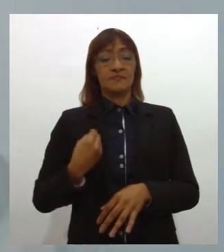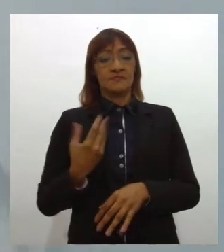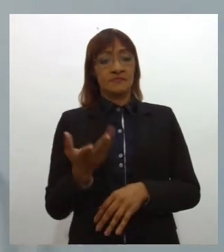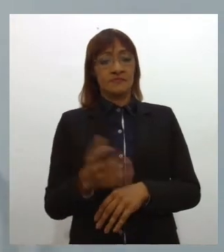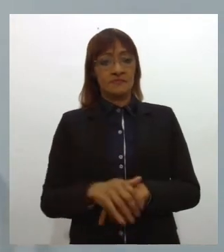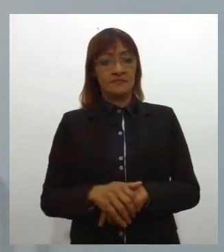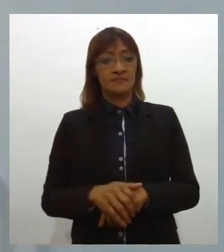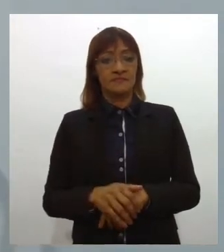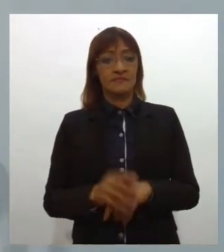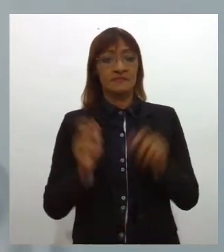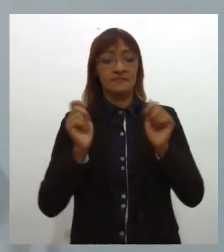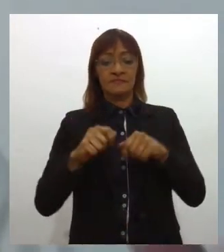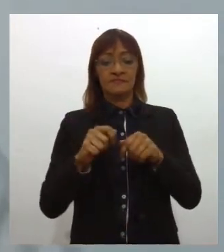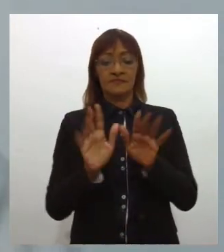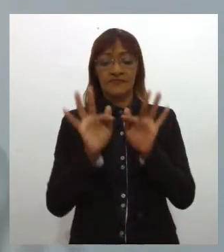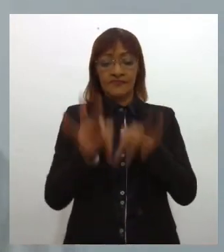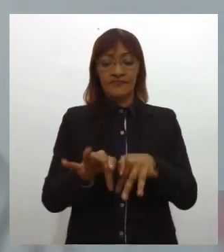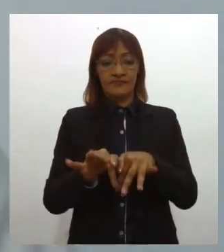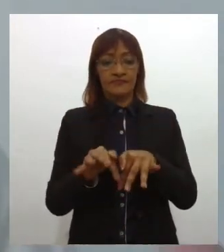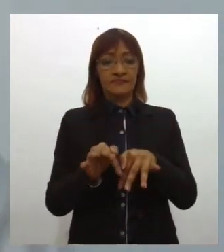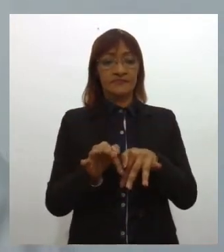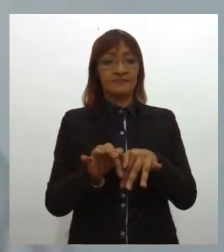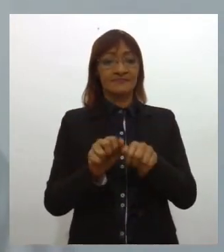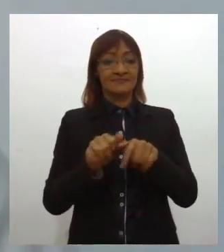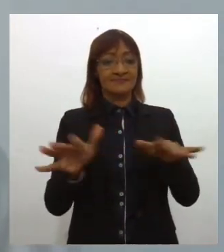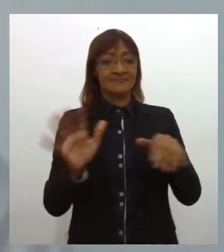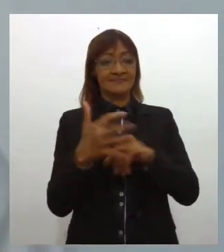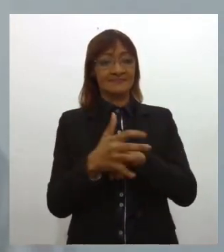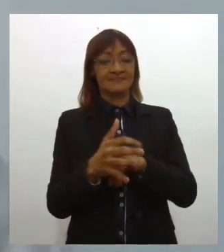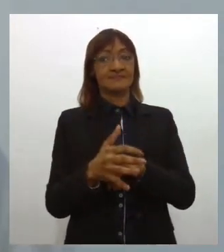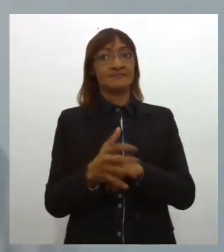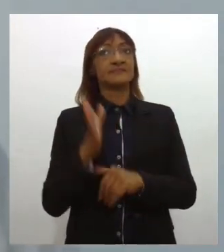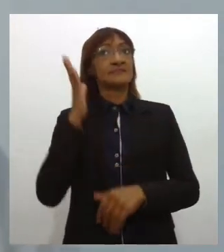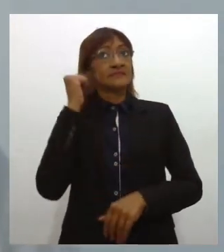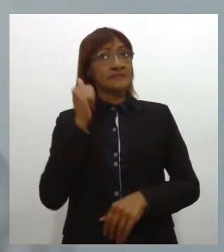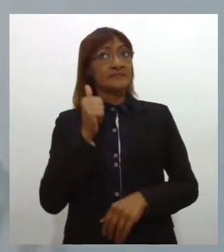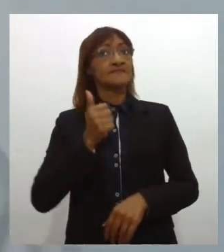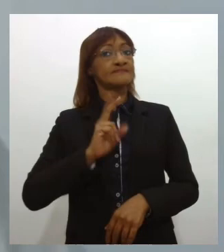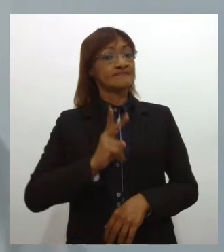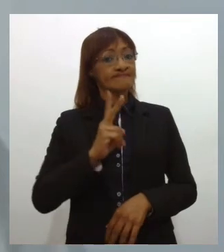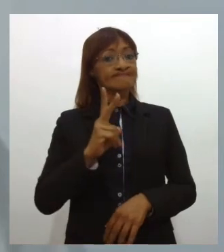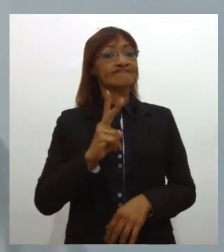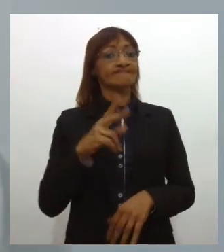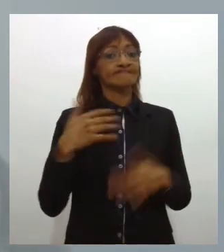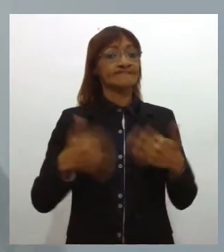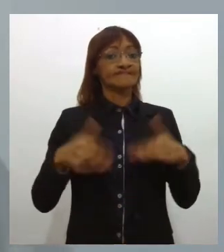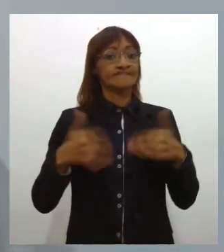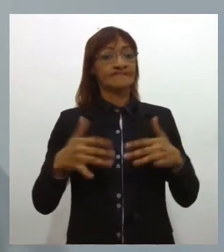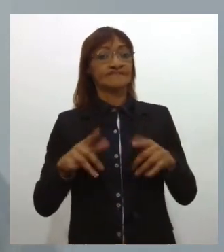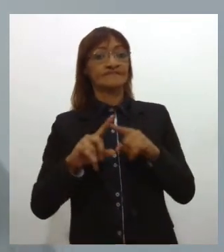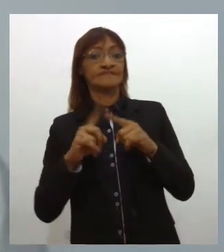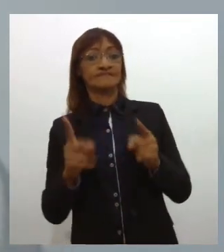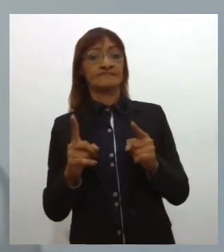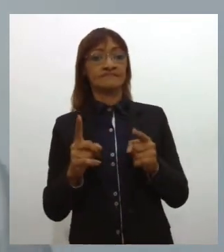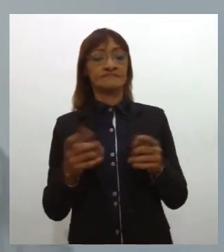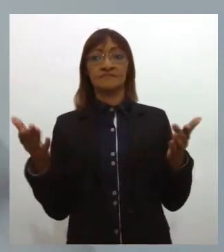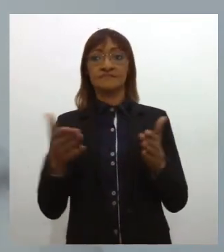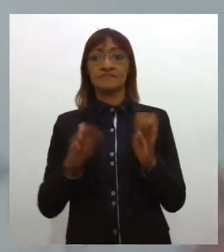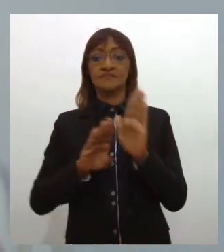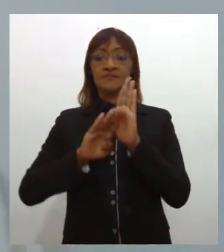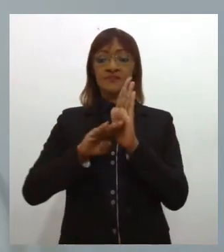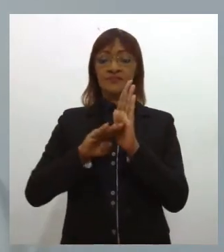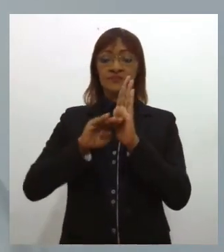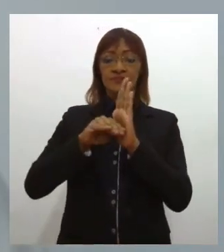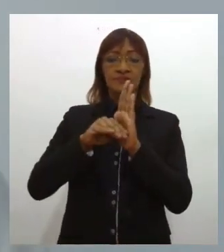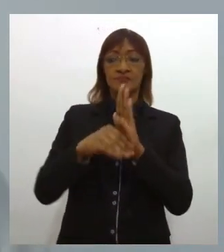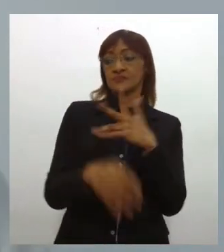como pós-pandemia, né? Eu sei que o cenário ainda está, mas os números estão se mostrando isso, né? As